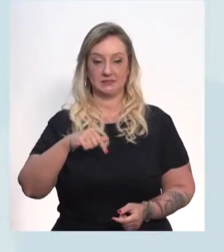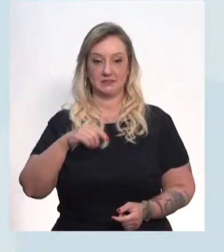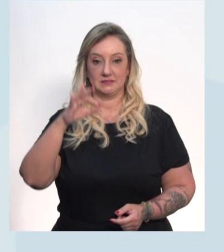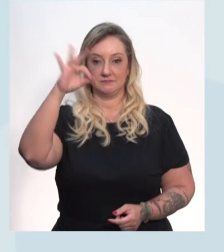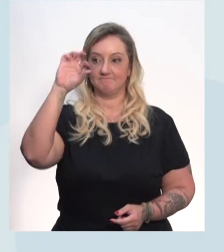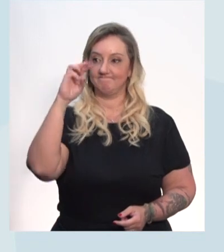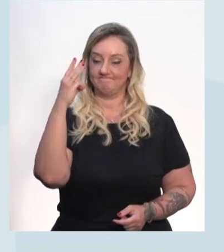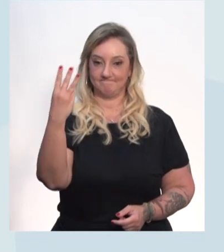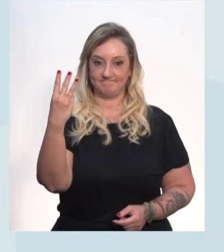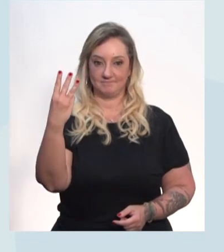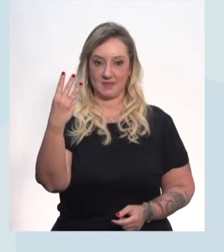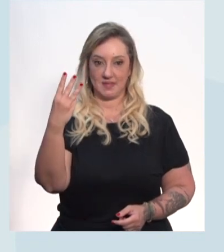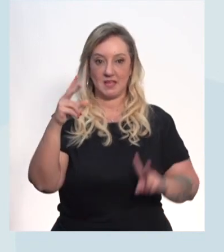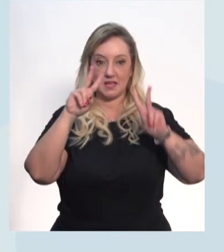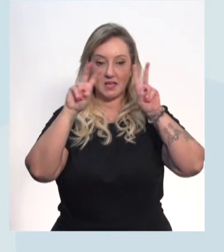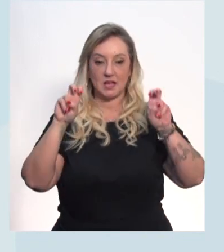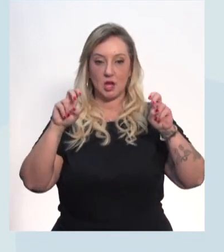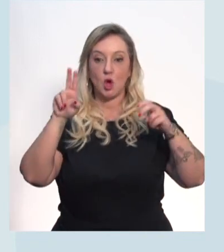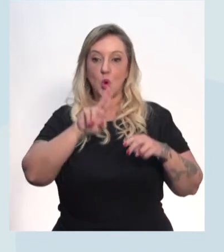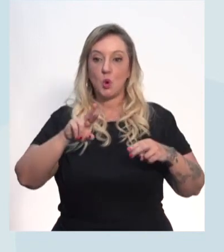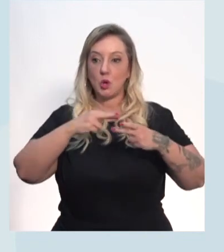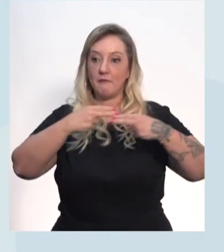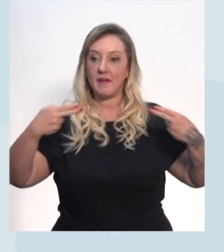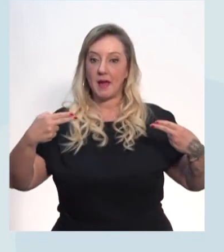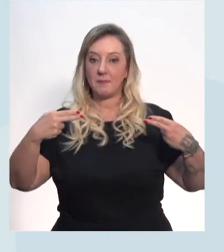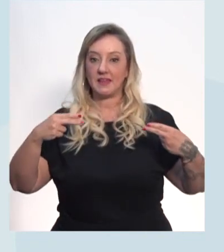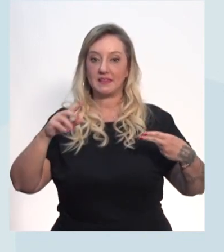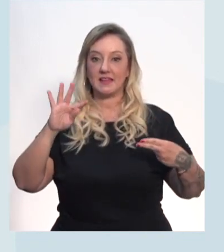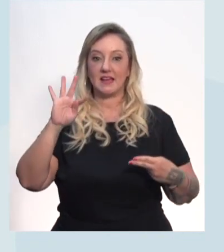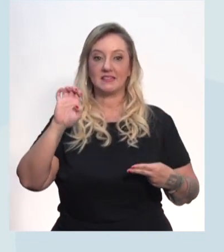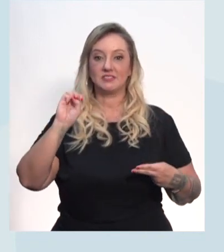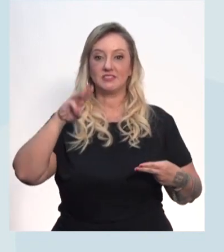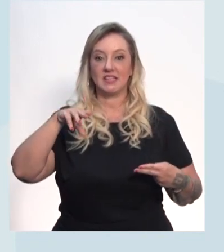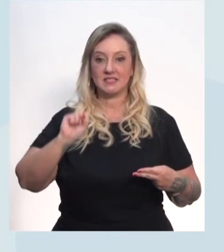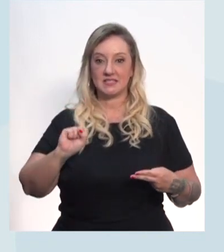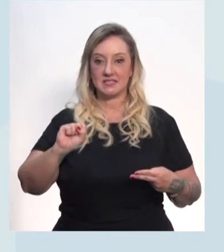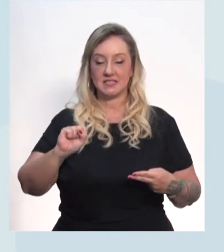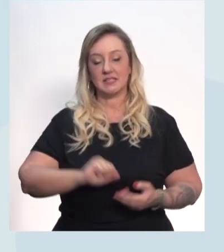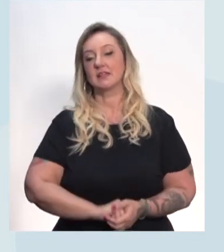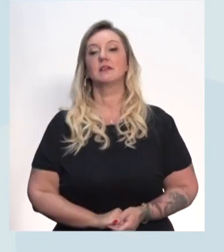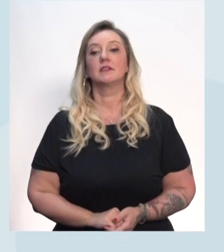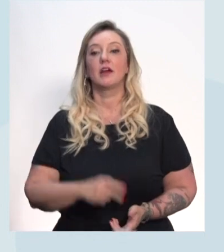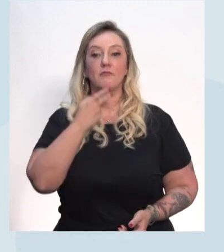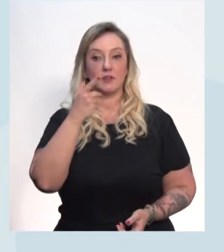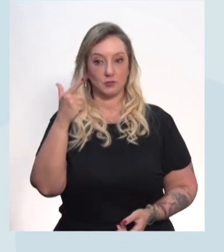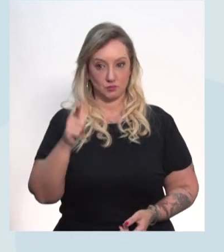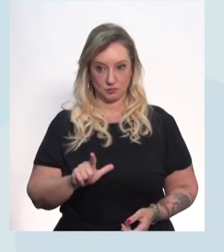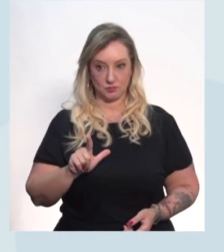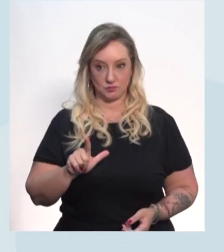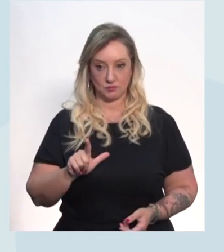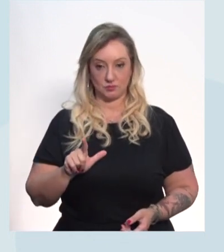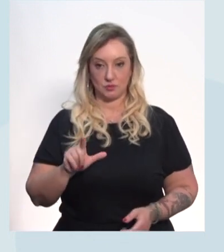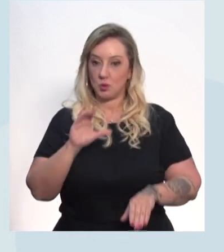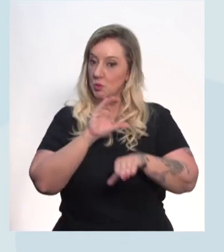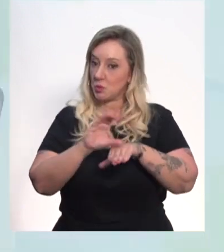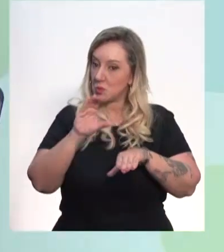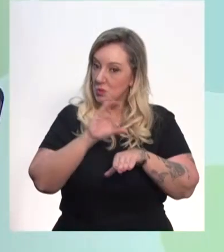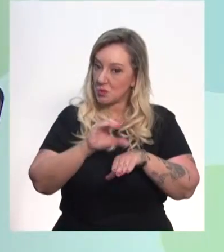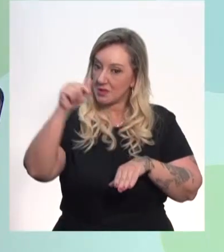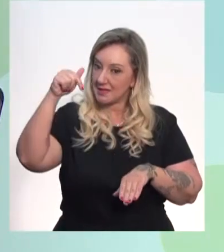e seguir aqui com a nossa pauta, nós podemos dizer, então, que foram algumas habilidades que foram selecionadas, que